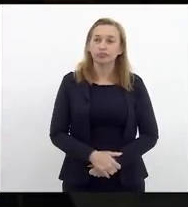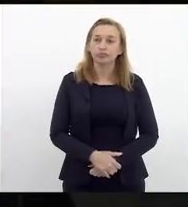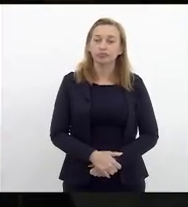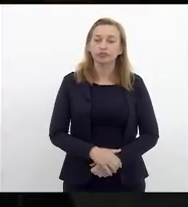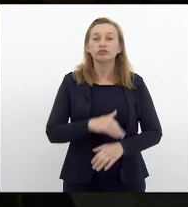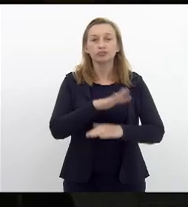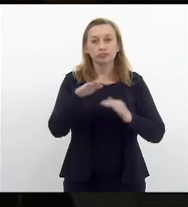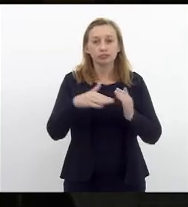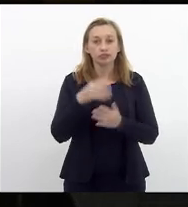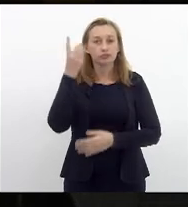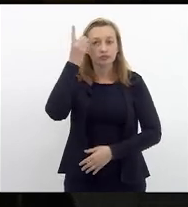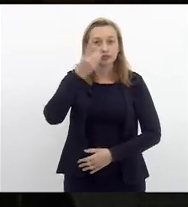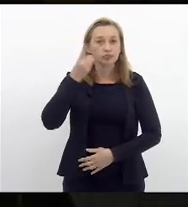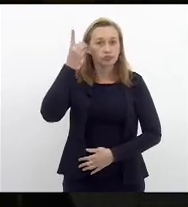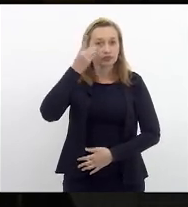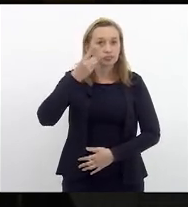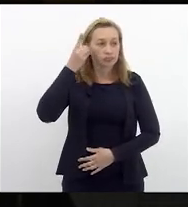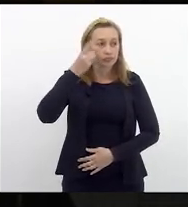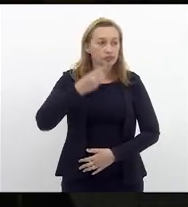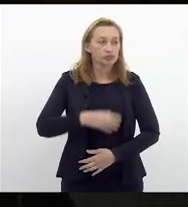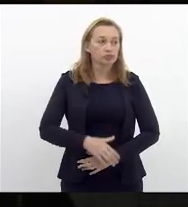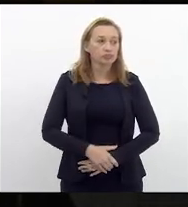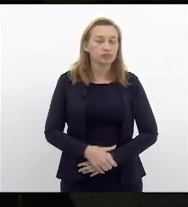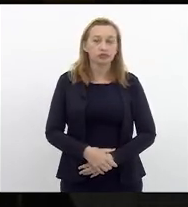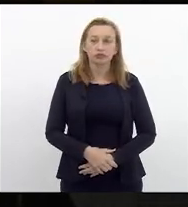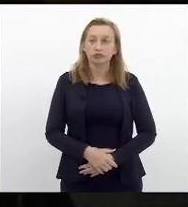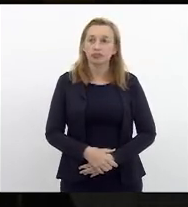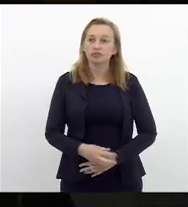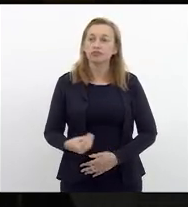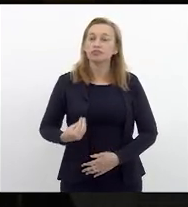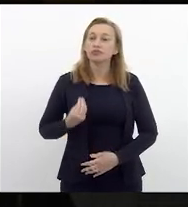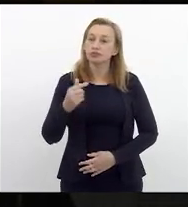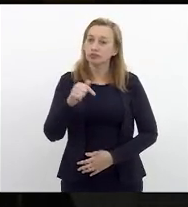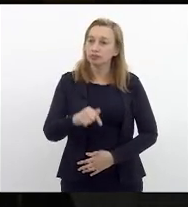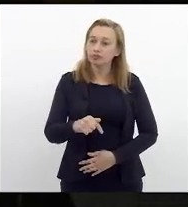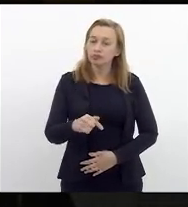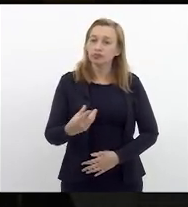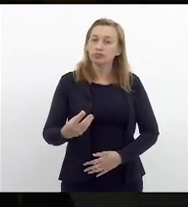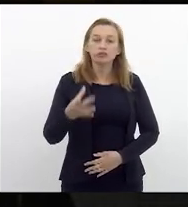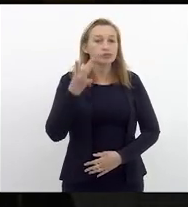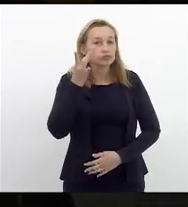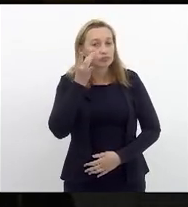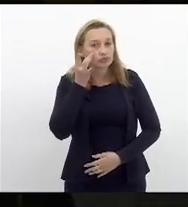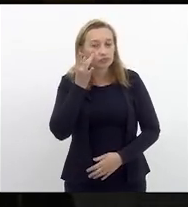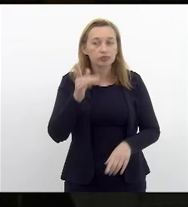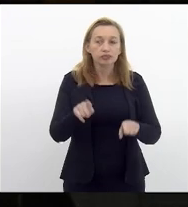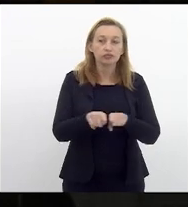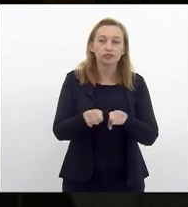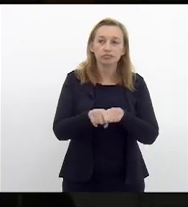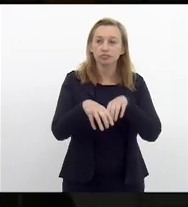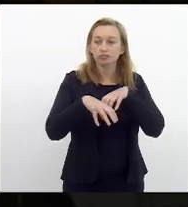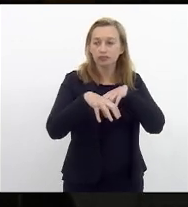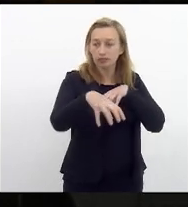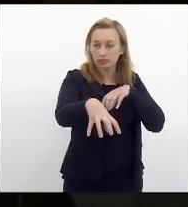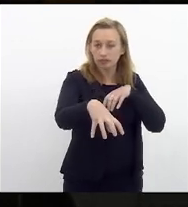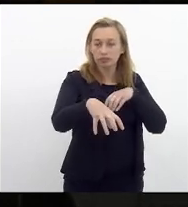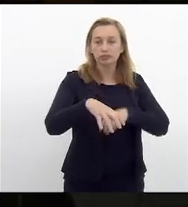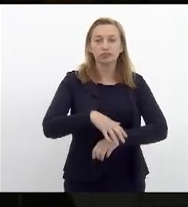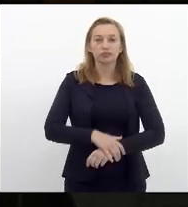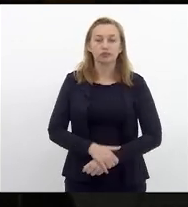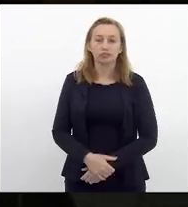senhoras e senhores deputados que estão aqui de forma presencial e de